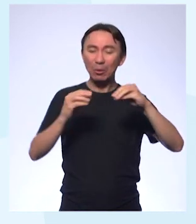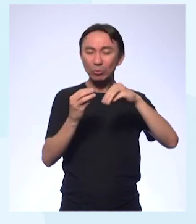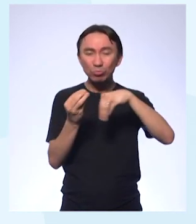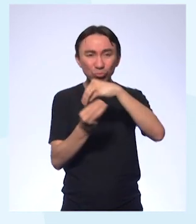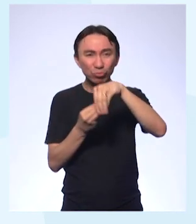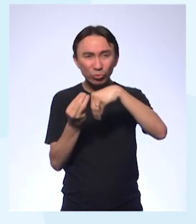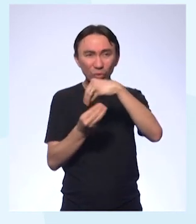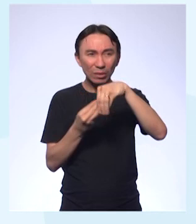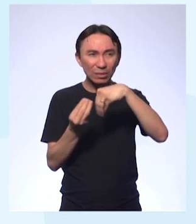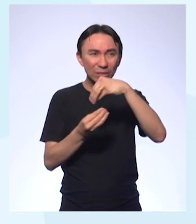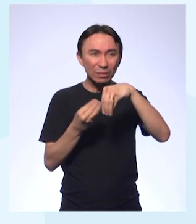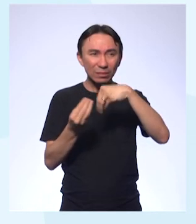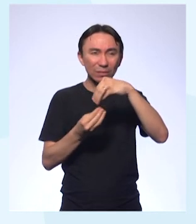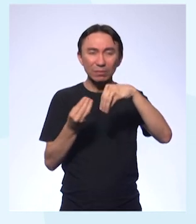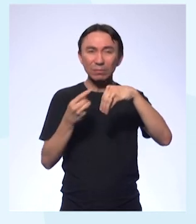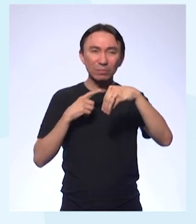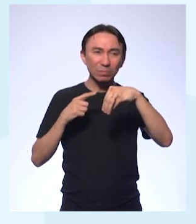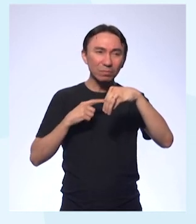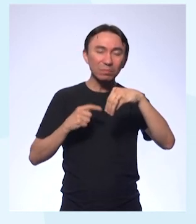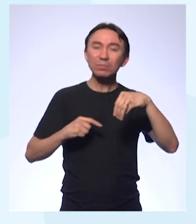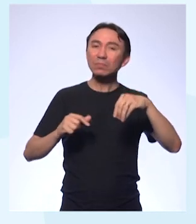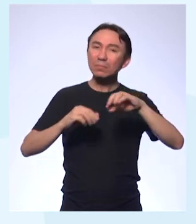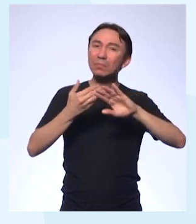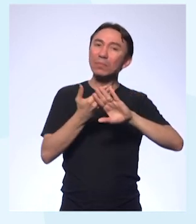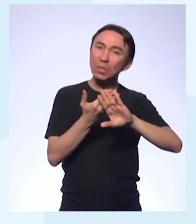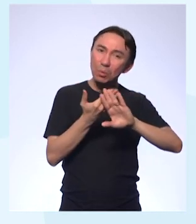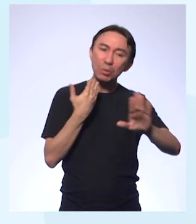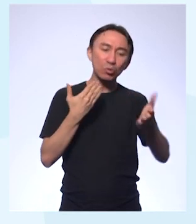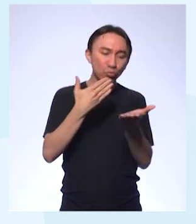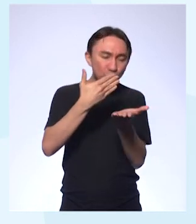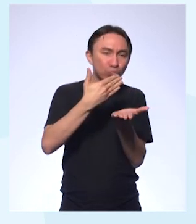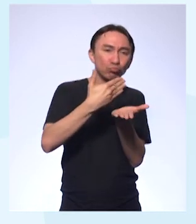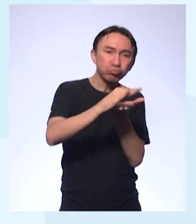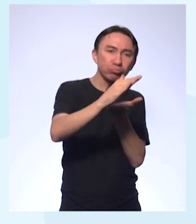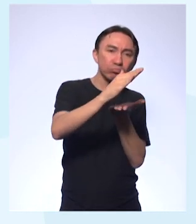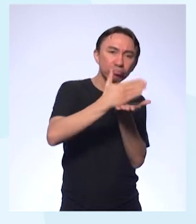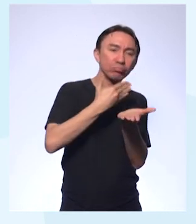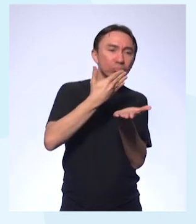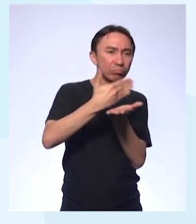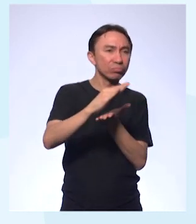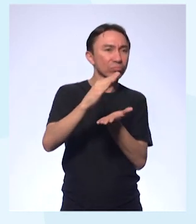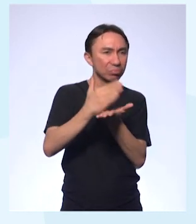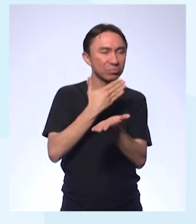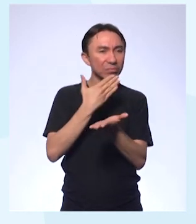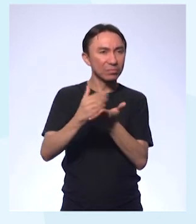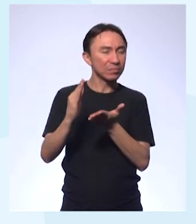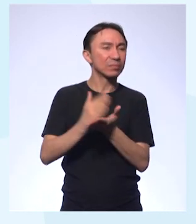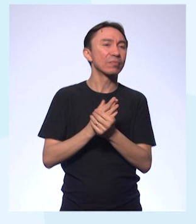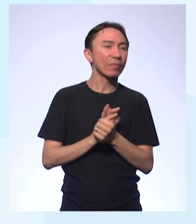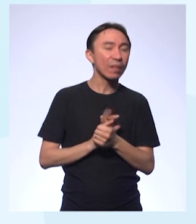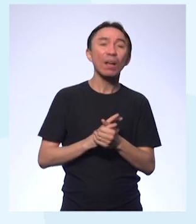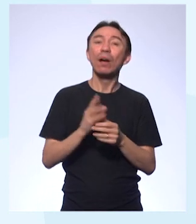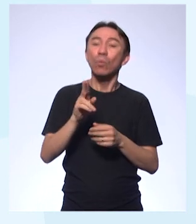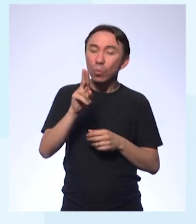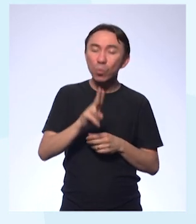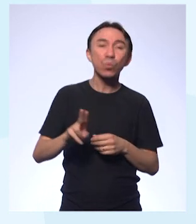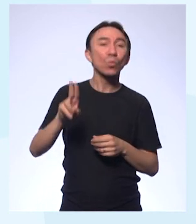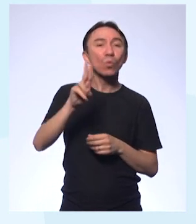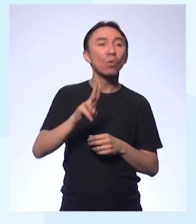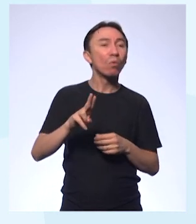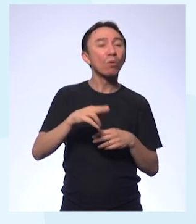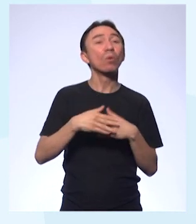heterogêneas façam essa separação, ok? E ela é utilizada principalmente nas